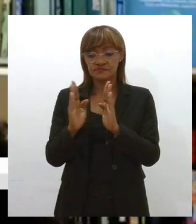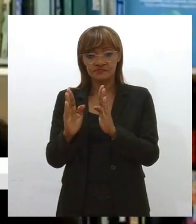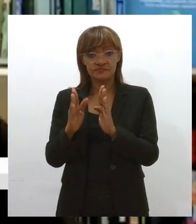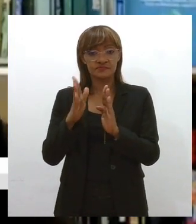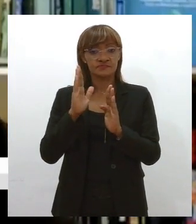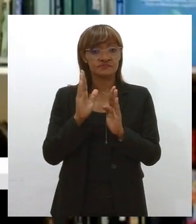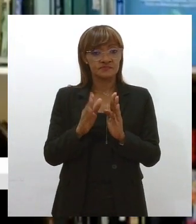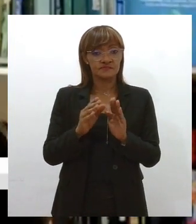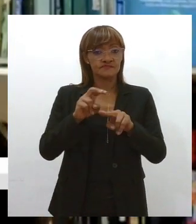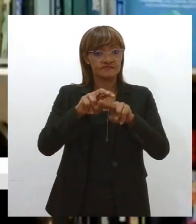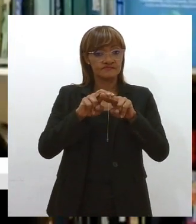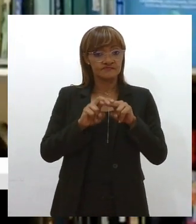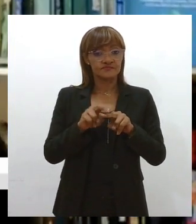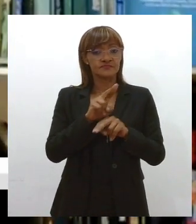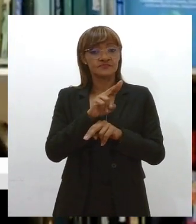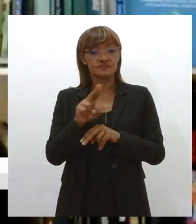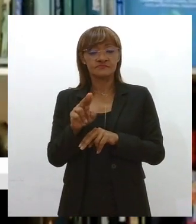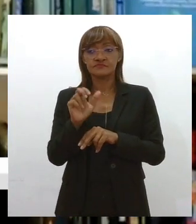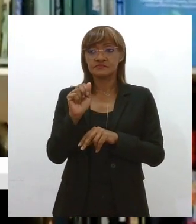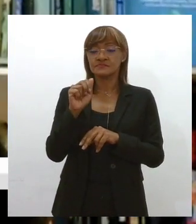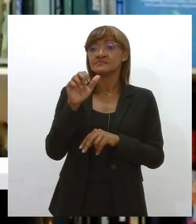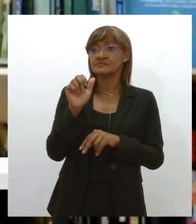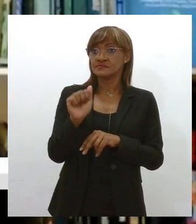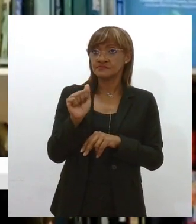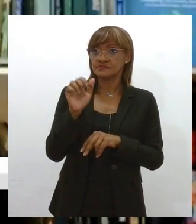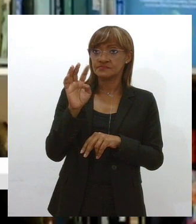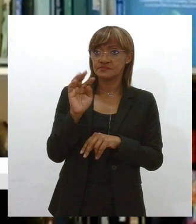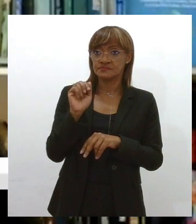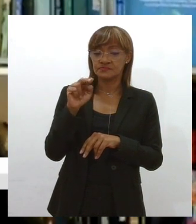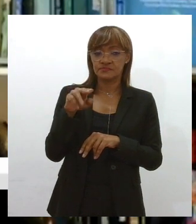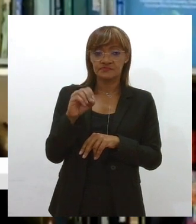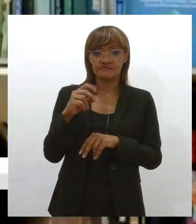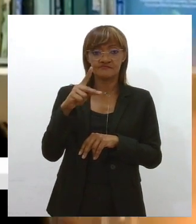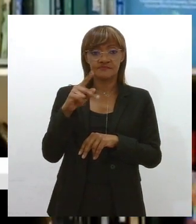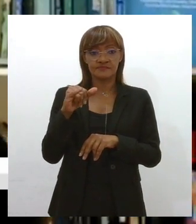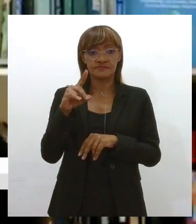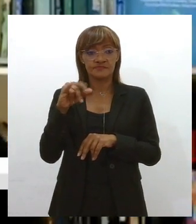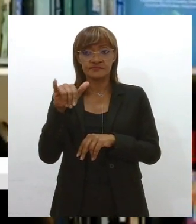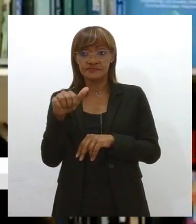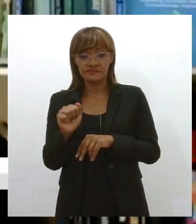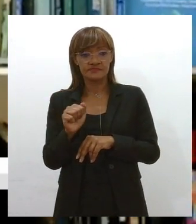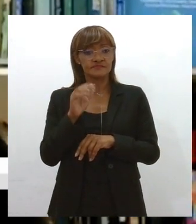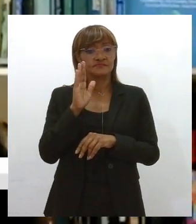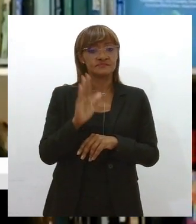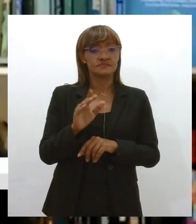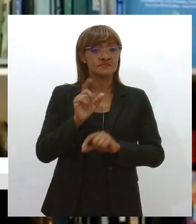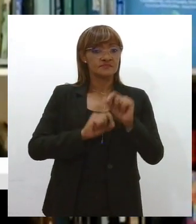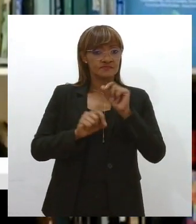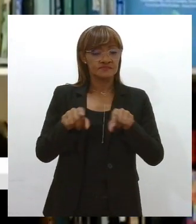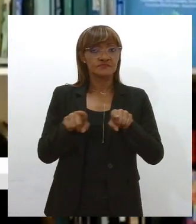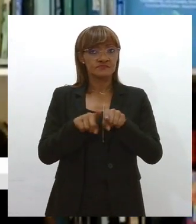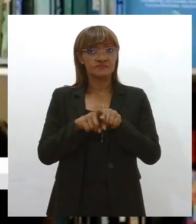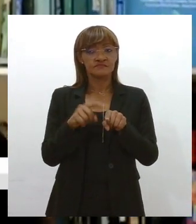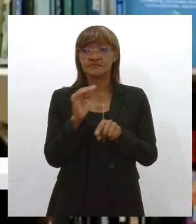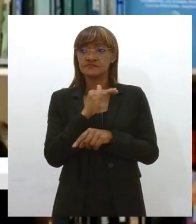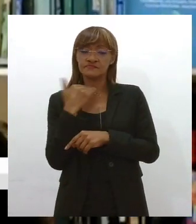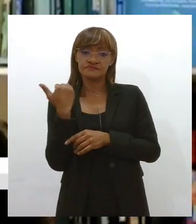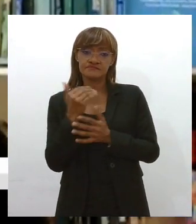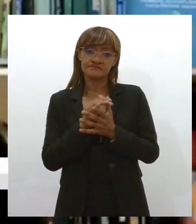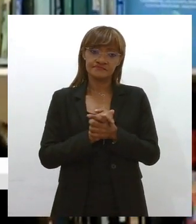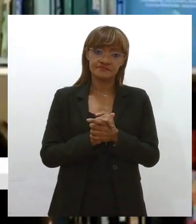o nome é Tanatopédia, né, que é uma brincadeirinha com a palavra enciclopédia. O Tanato significa morte, então seria uma enciclopédia